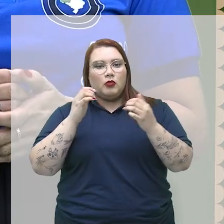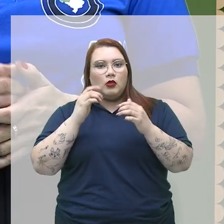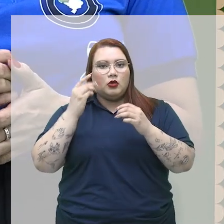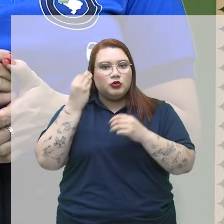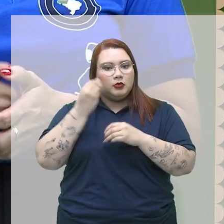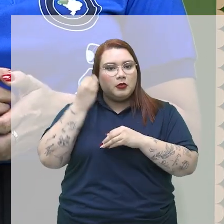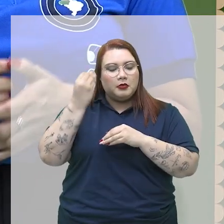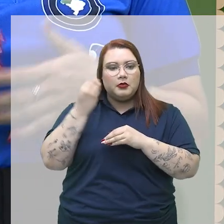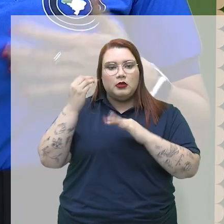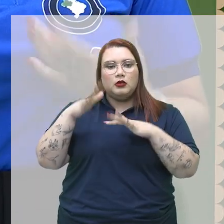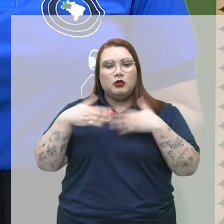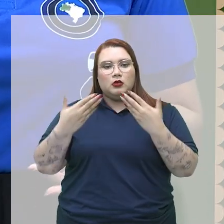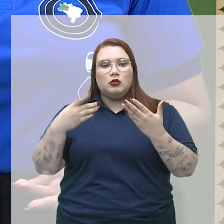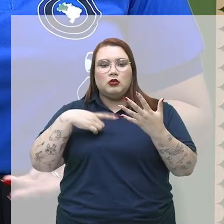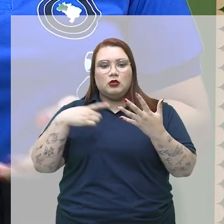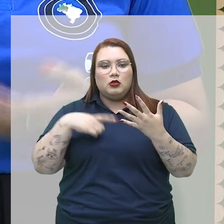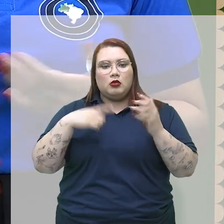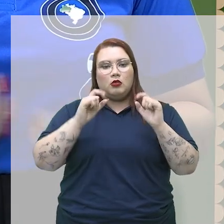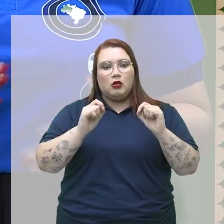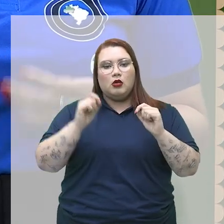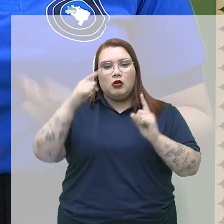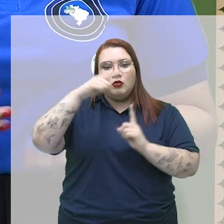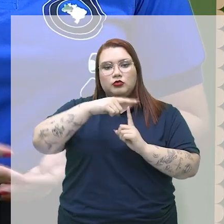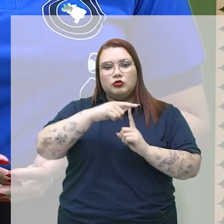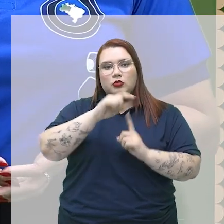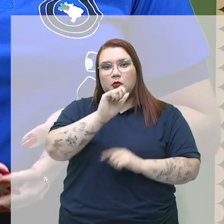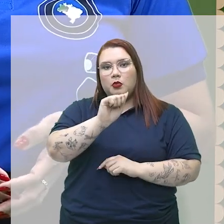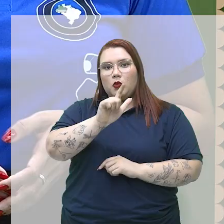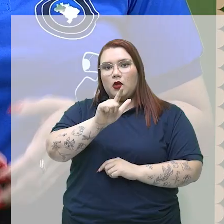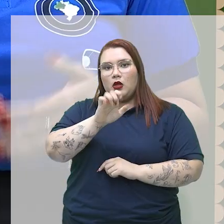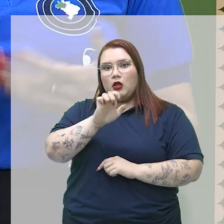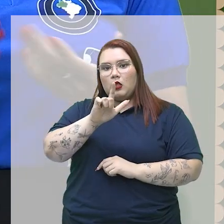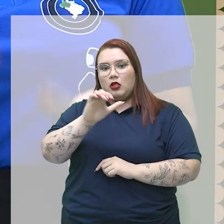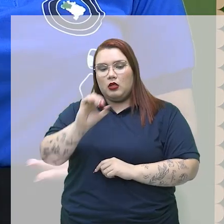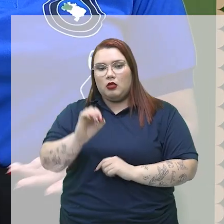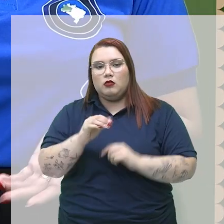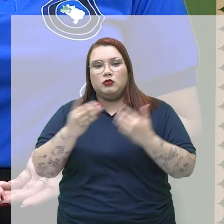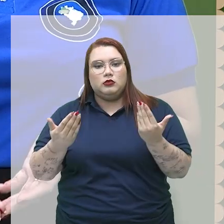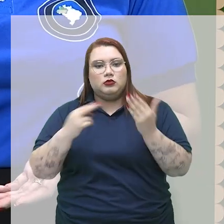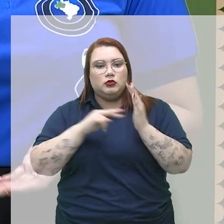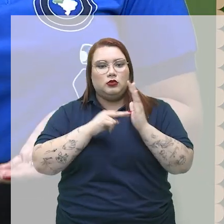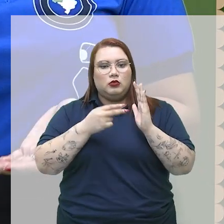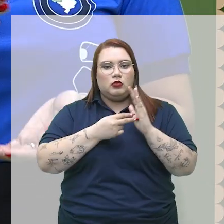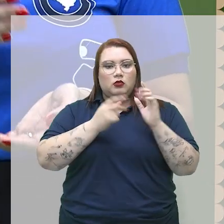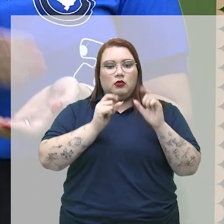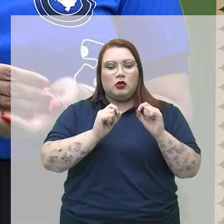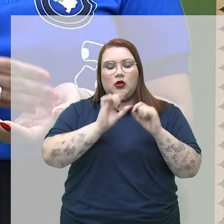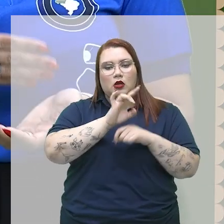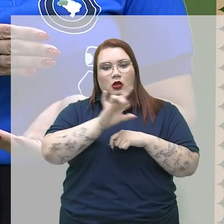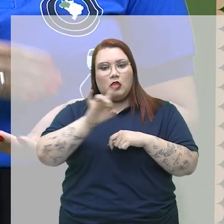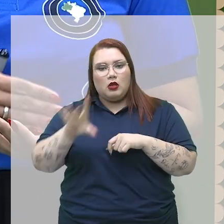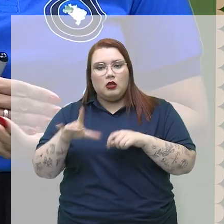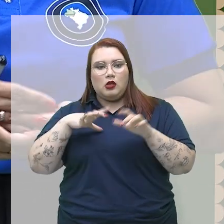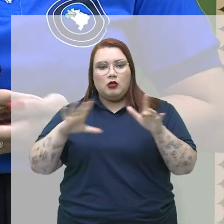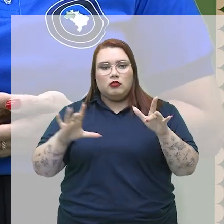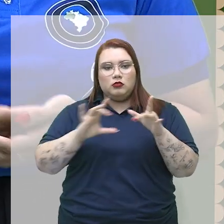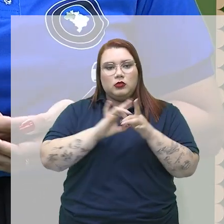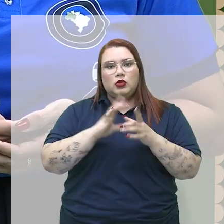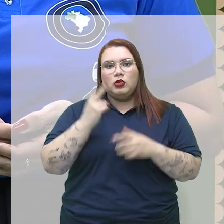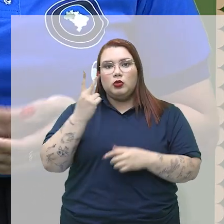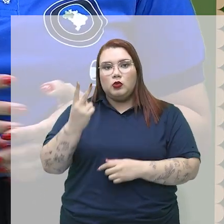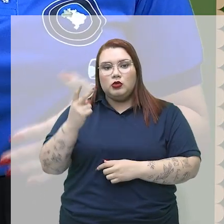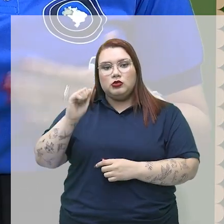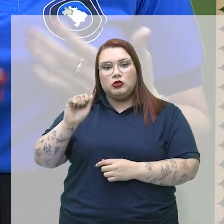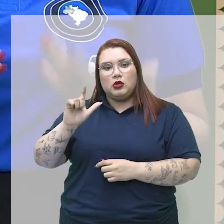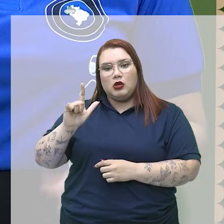aí, né, as versões desses fatores são o que chamamos de alelo. Isso significa que cada organismo ele